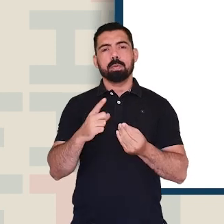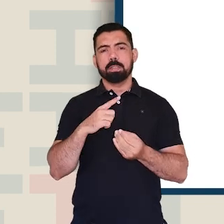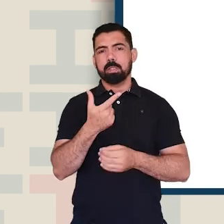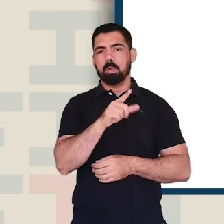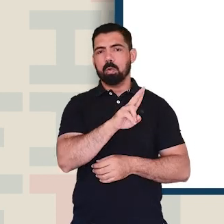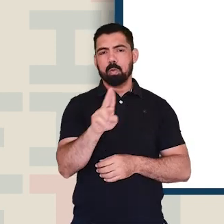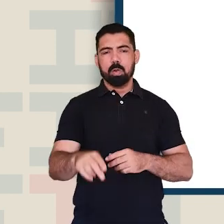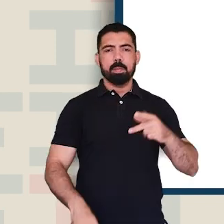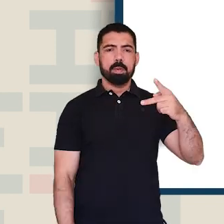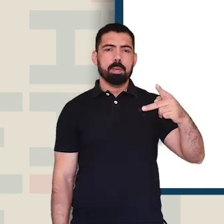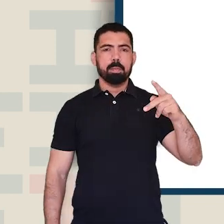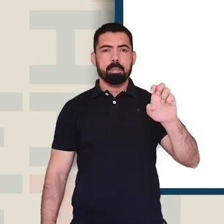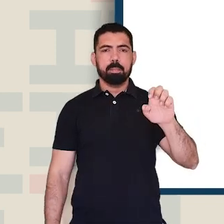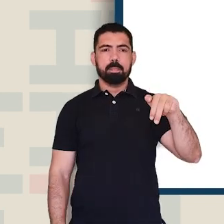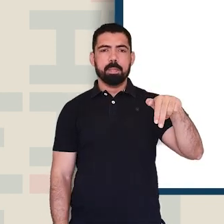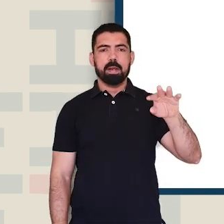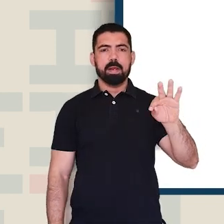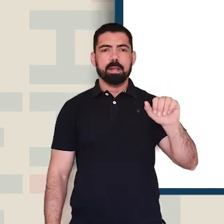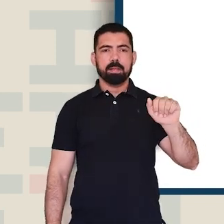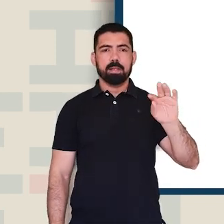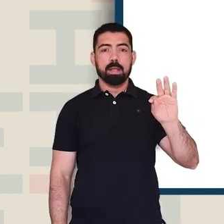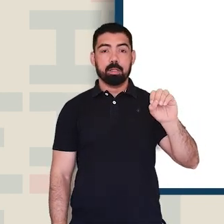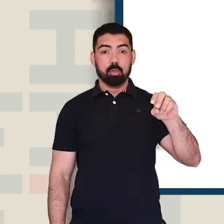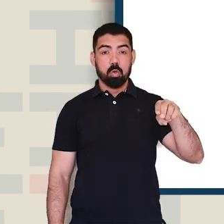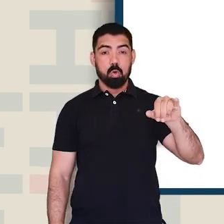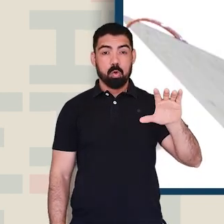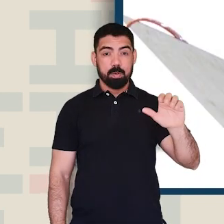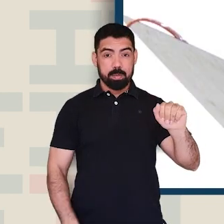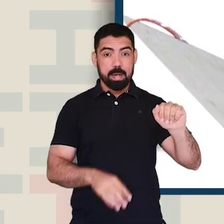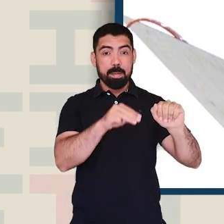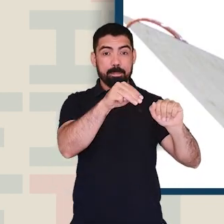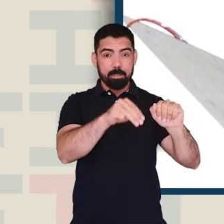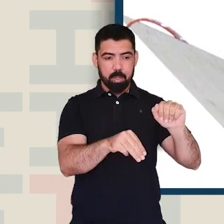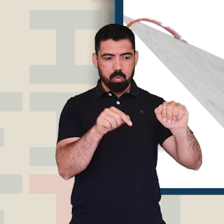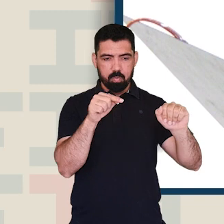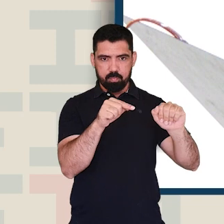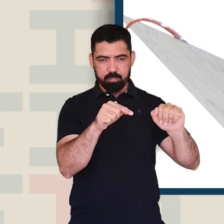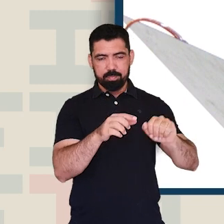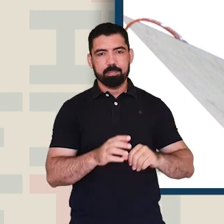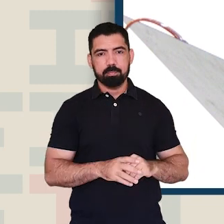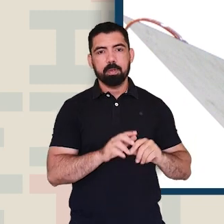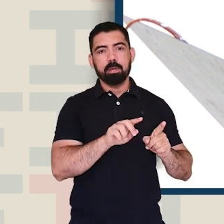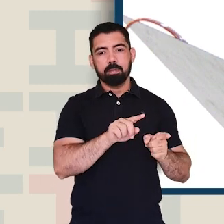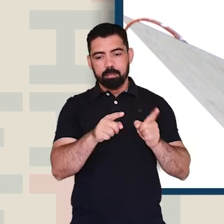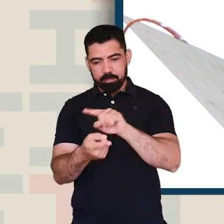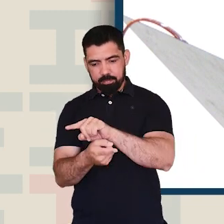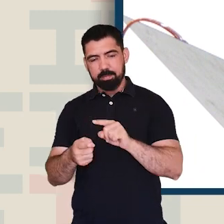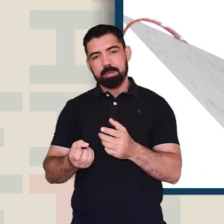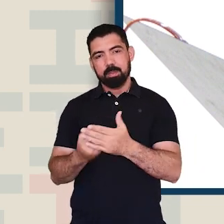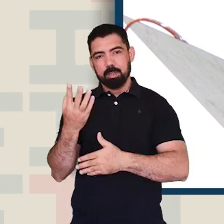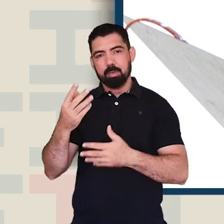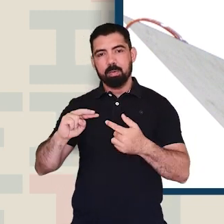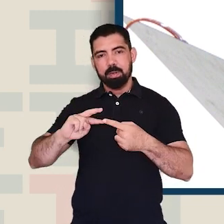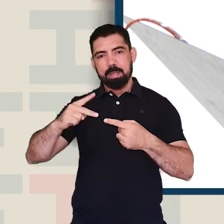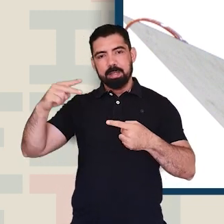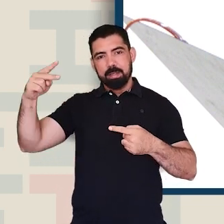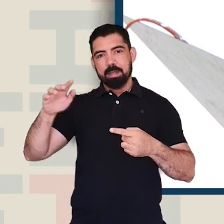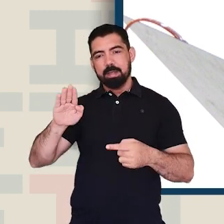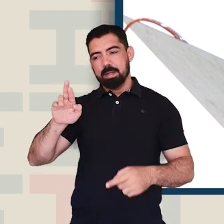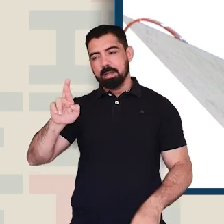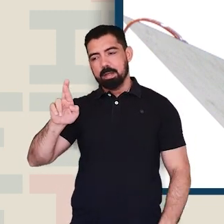chamada pentatônica, né, a pentatônica menor, certo? Então, A escala pentatônica,